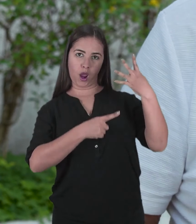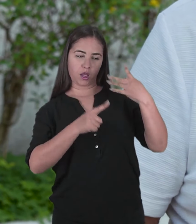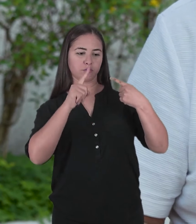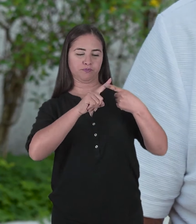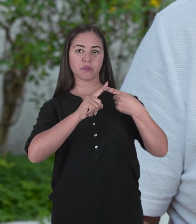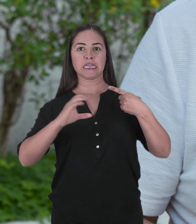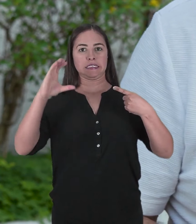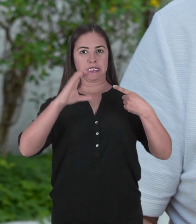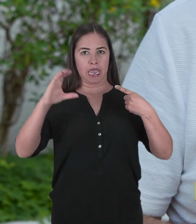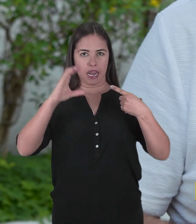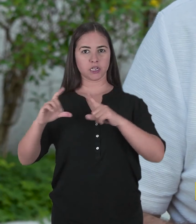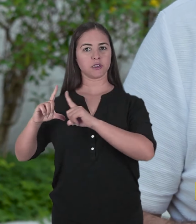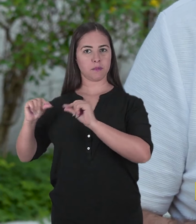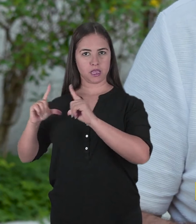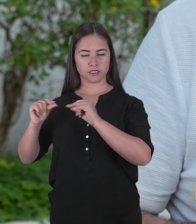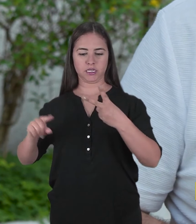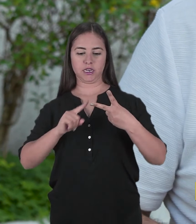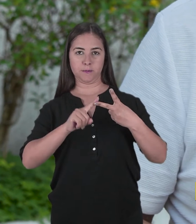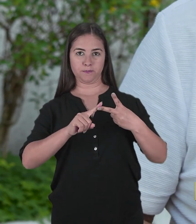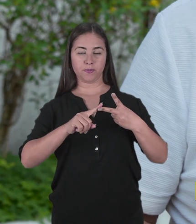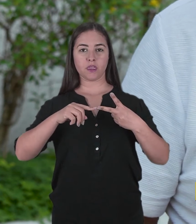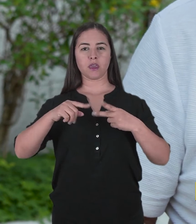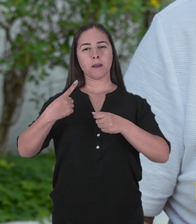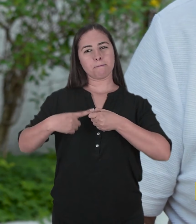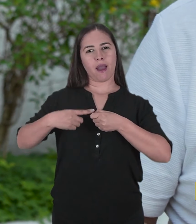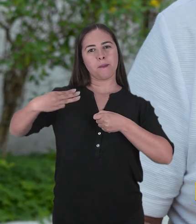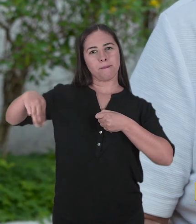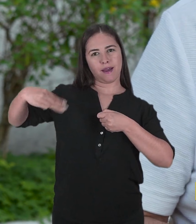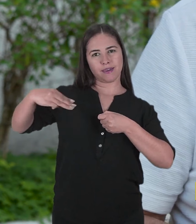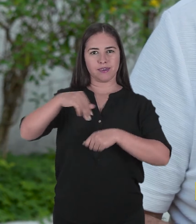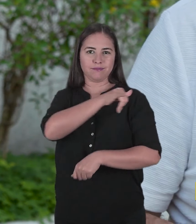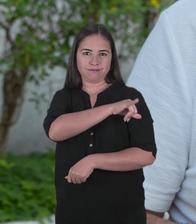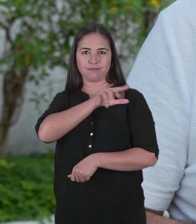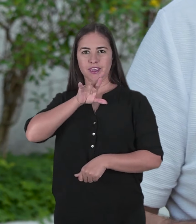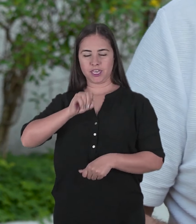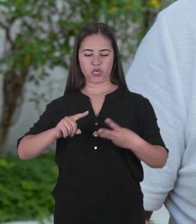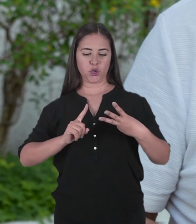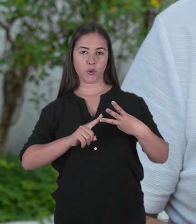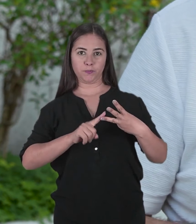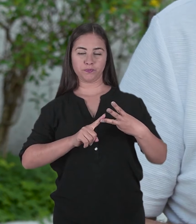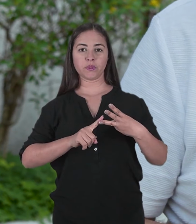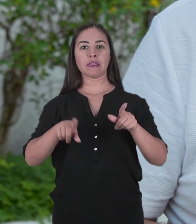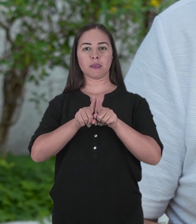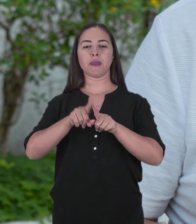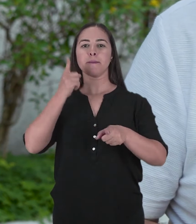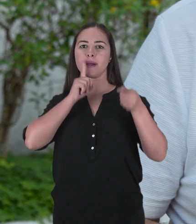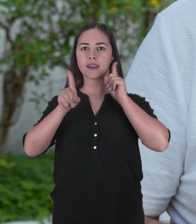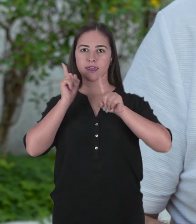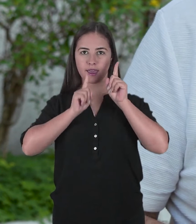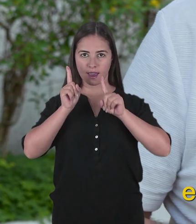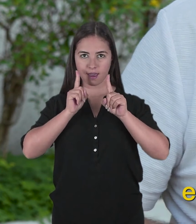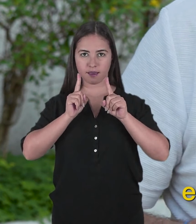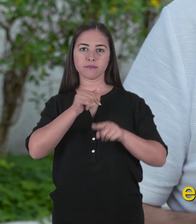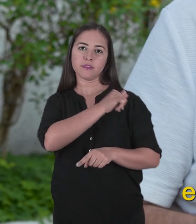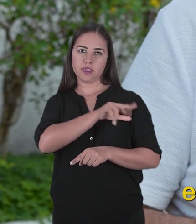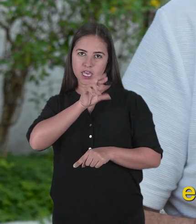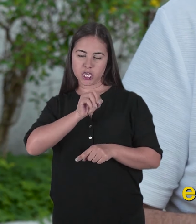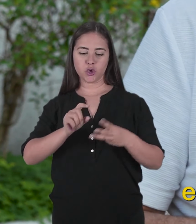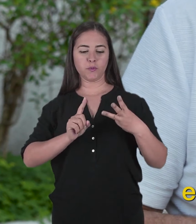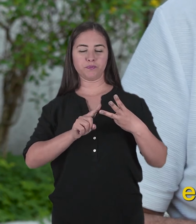territórios: Ceilândia, em Brasília, bairro de Manguinhos, no Rio de Janeiro, o município de Maricá e